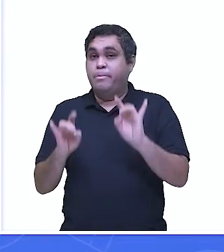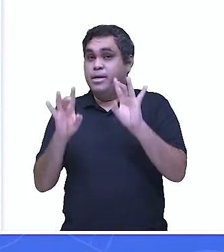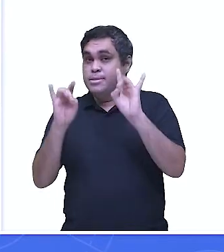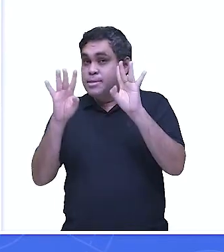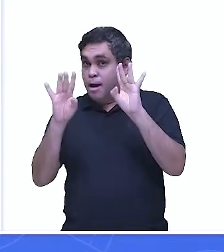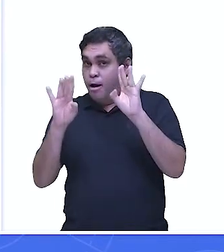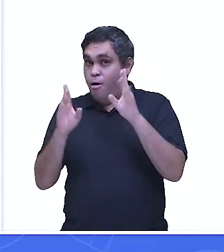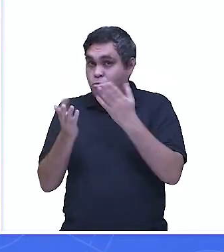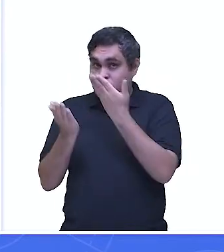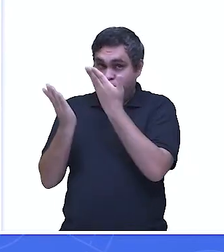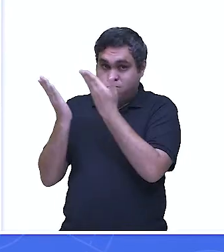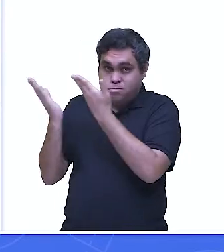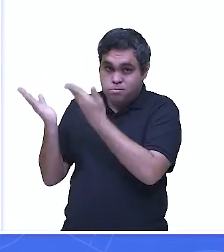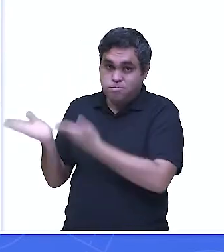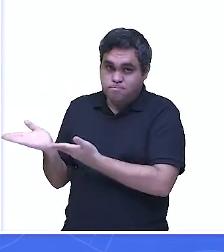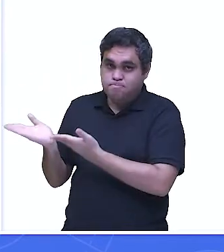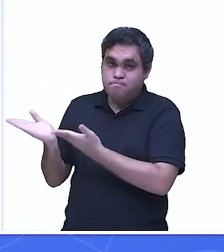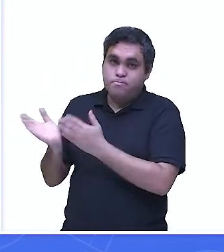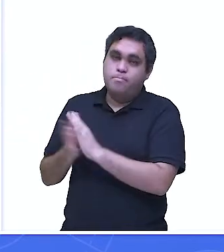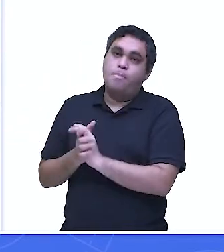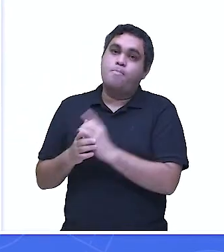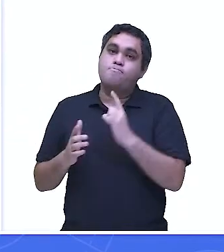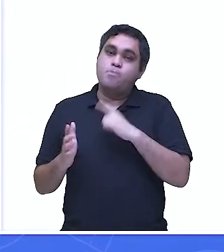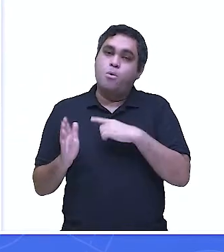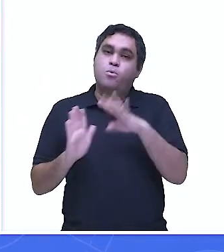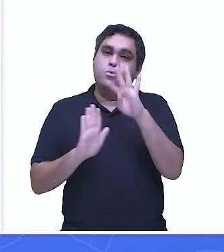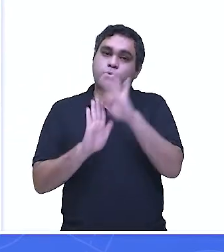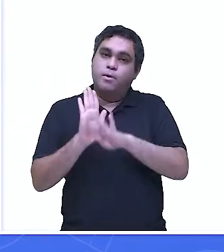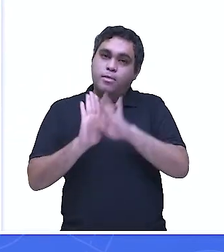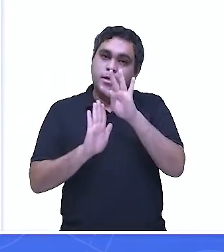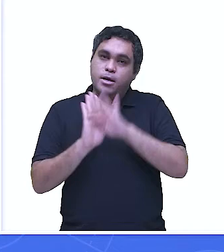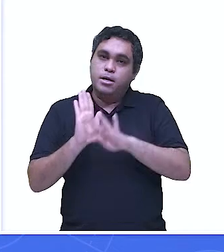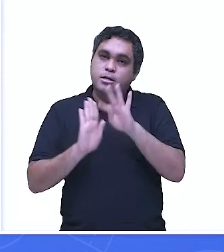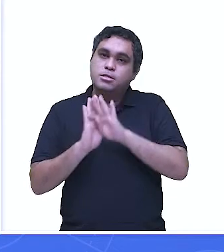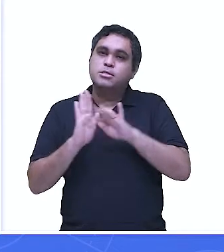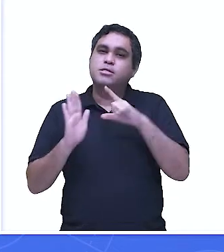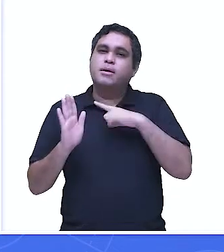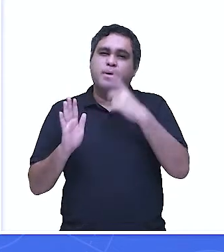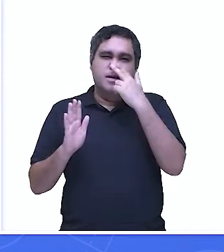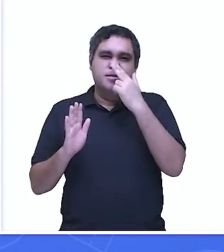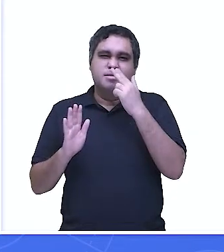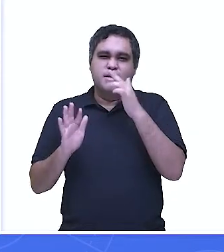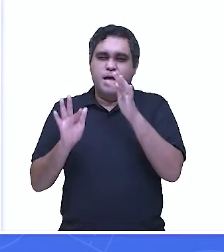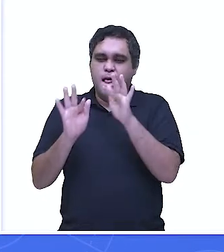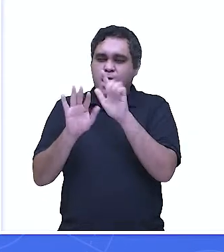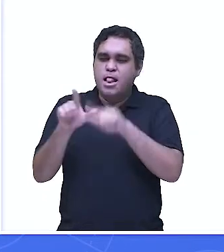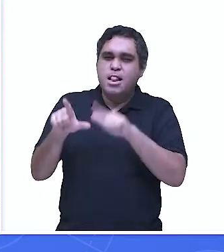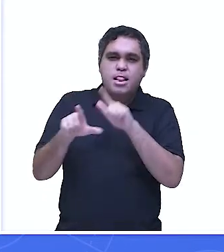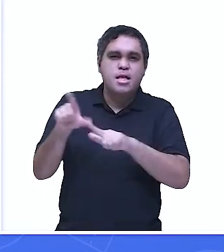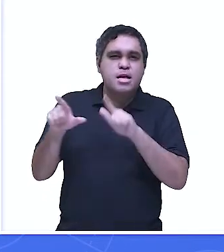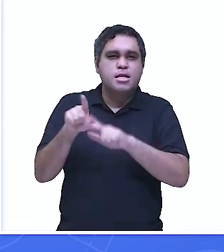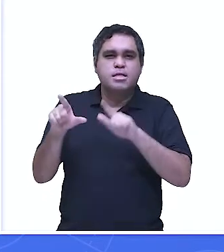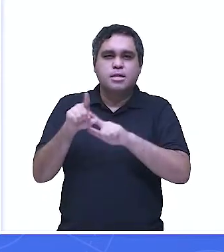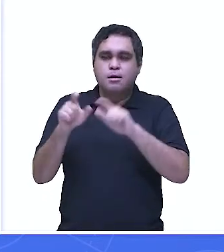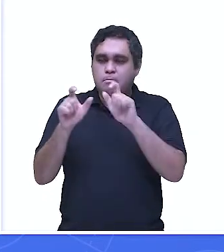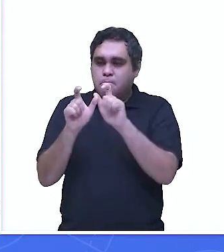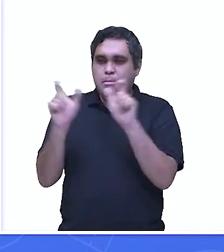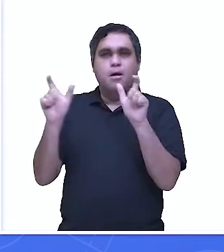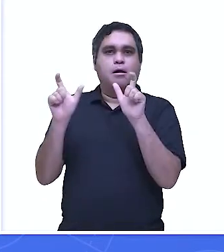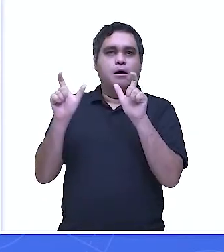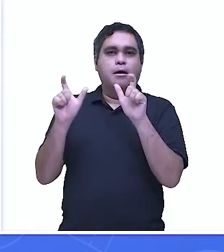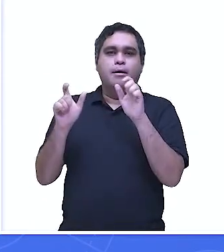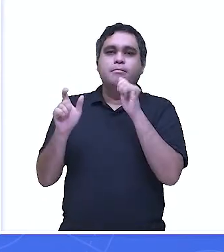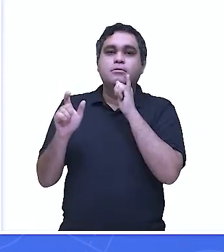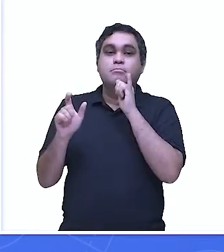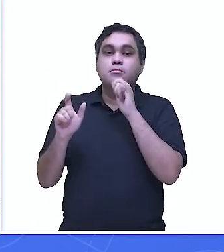especiais, tá? O texto, muitas vezes, ele vem com alguns destaques. Por exemplo, uma palavra negrito, que